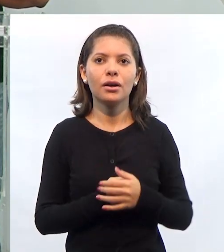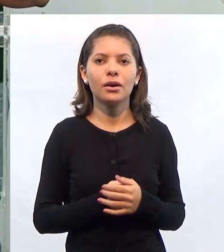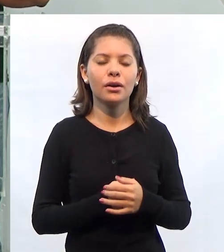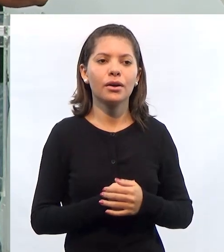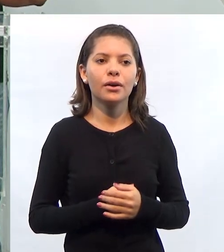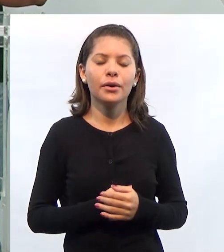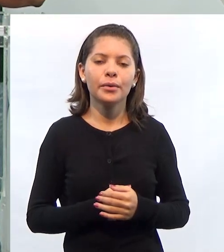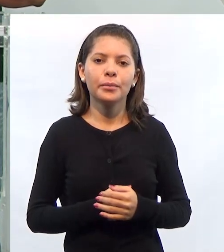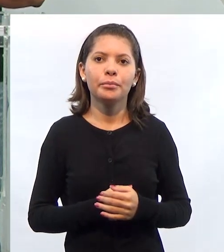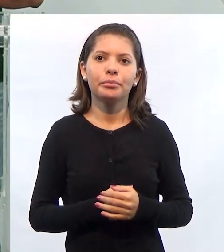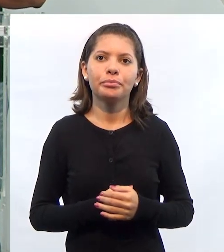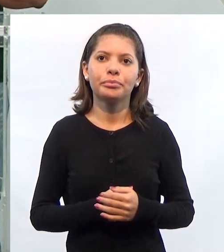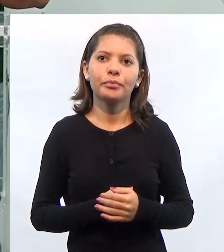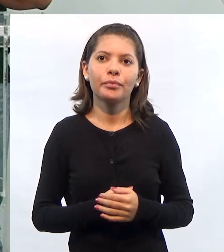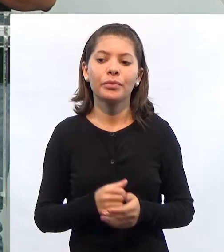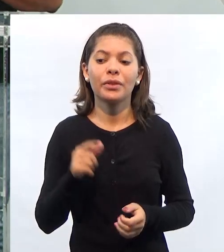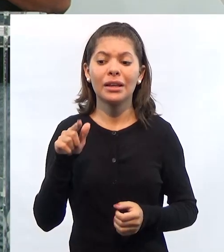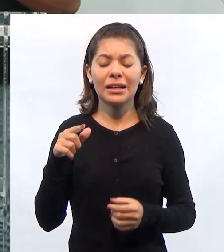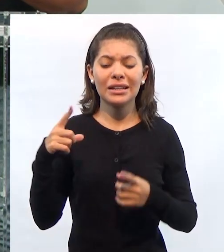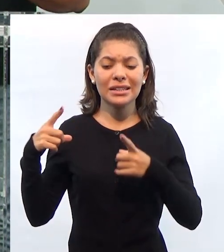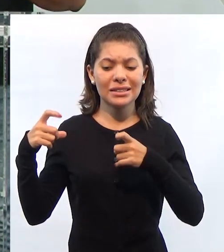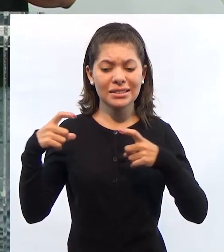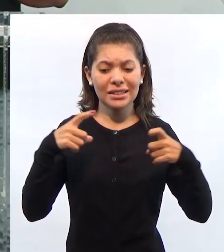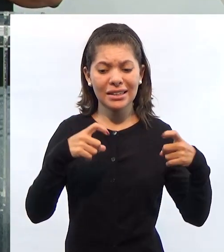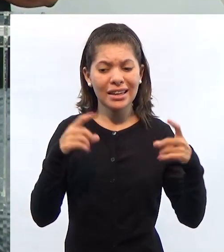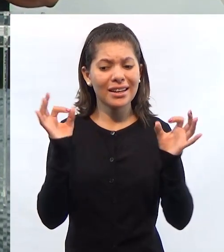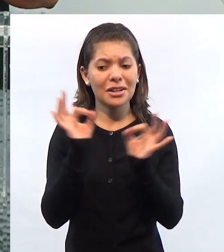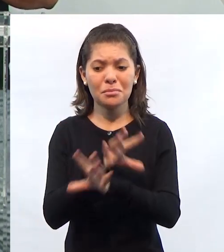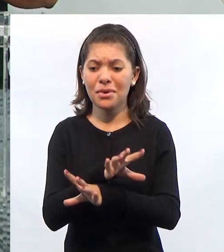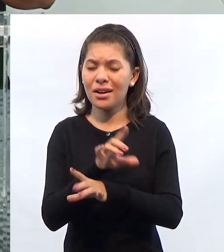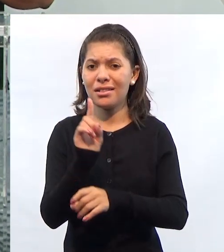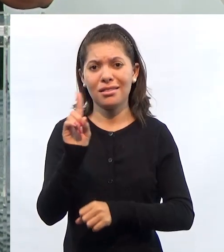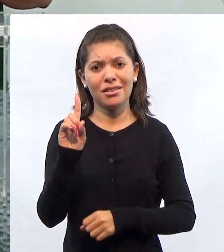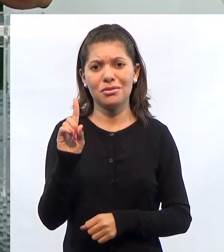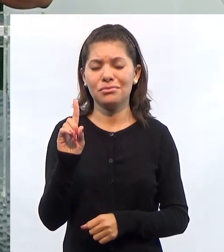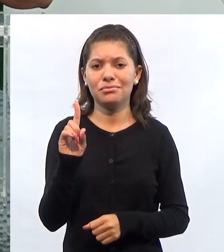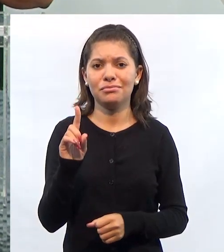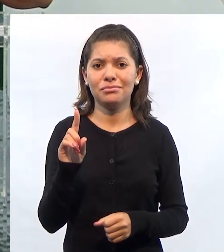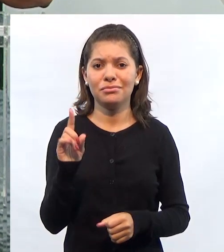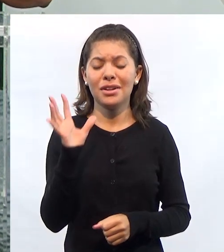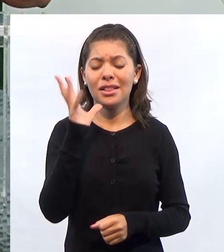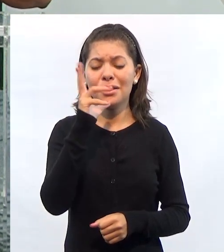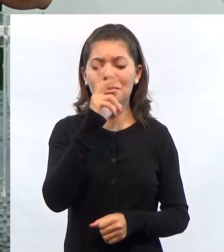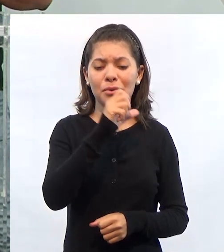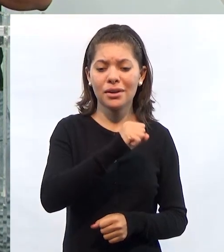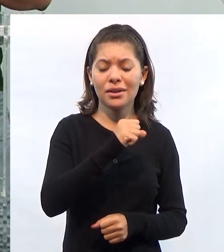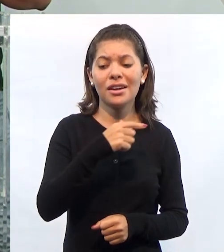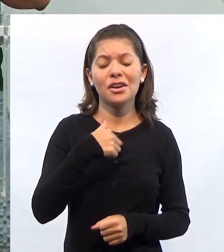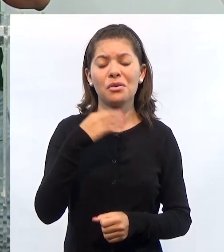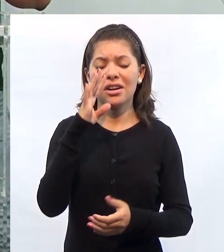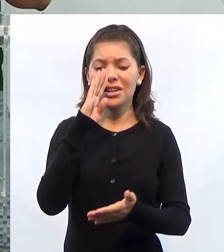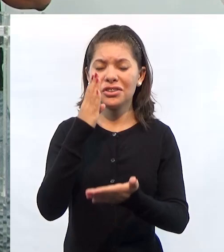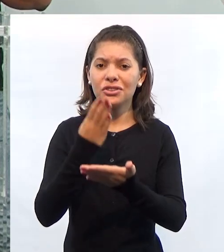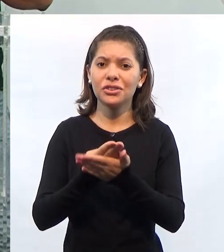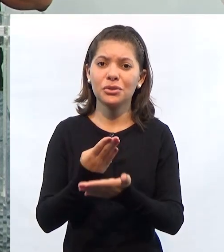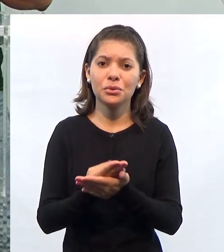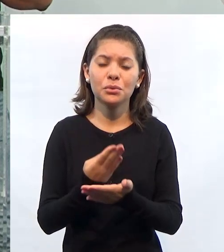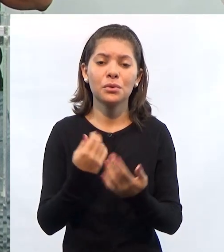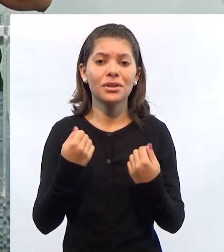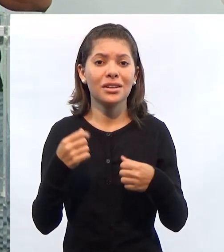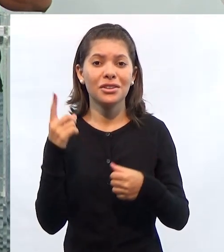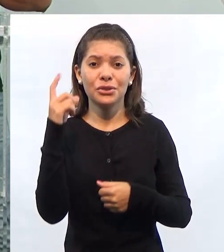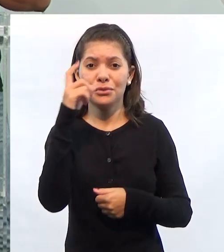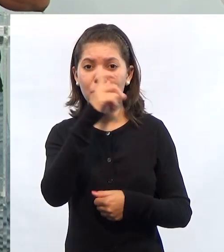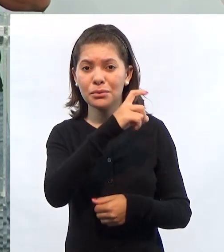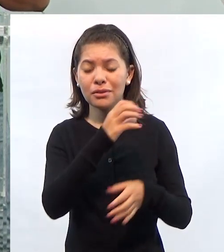assim: olha, essa guerra da Ucrânia não vai terminar tão cedo. Eu acredito que possa ter